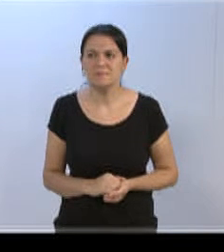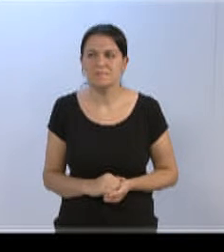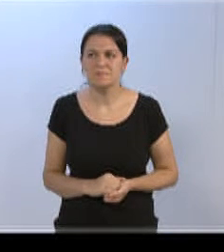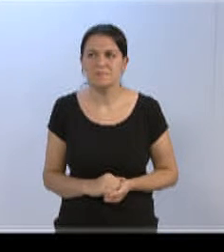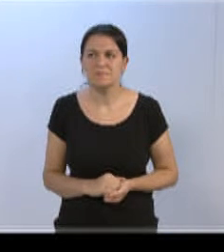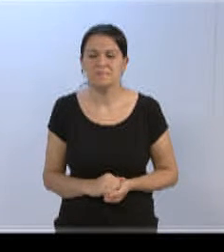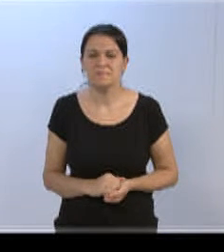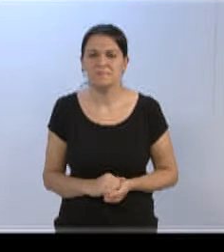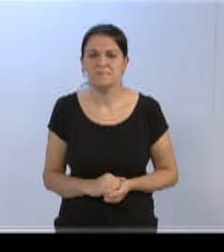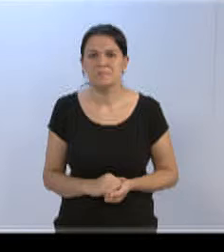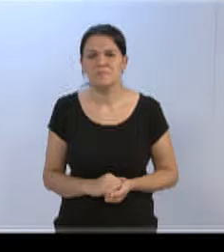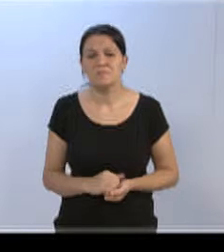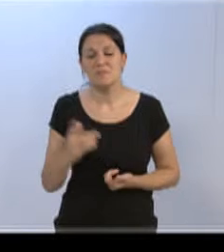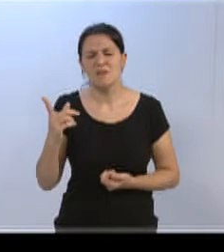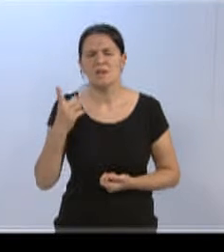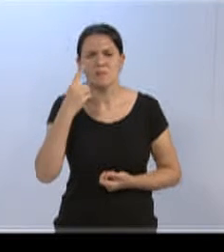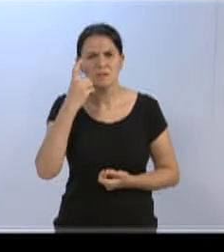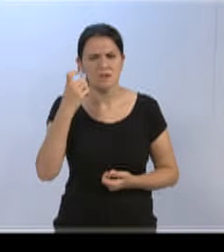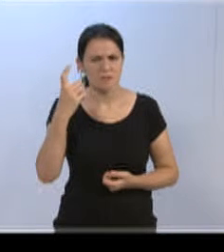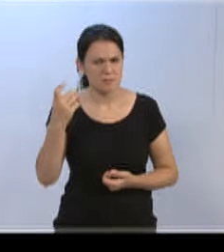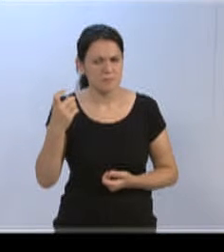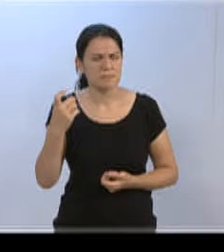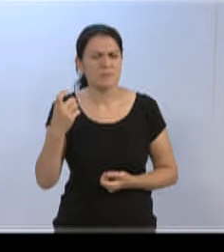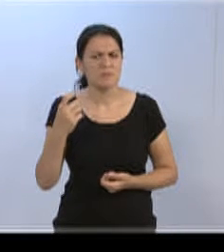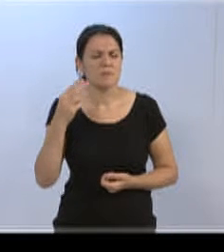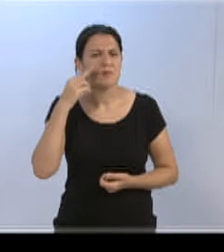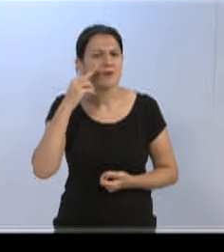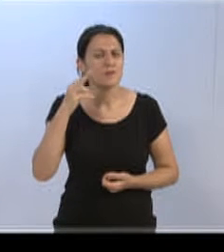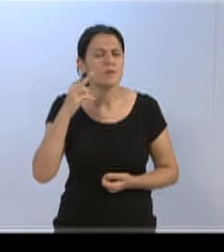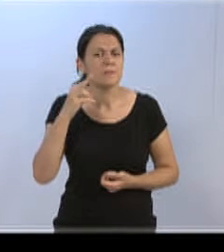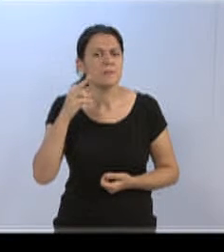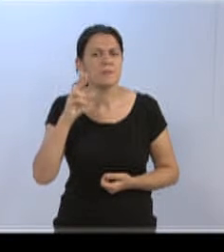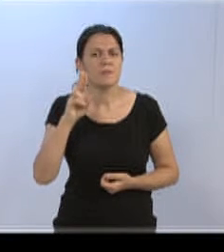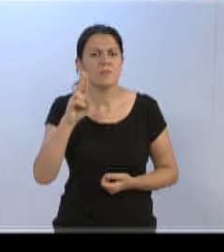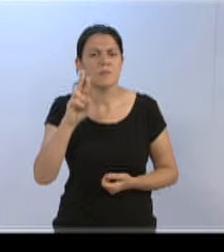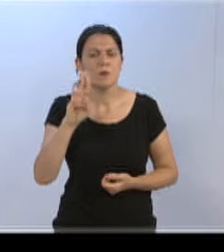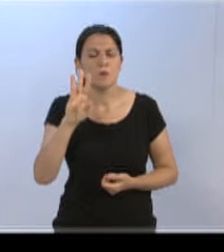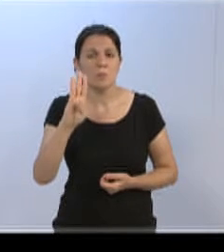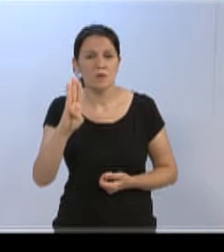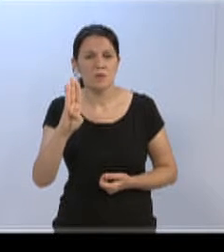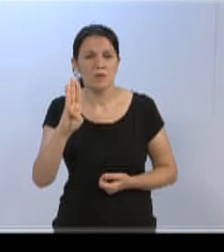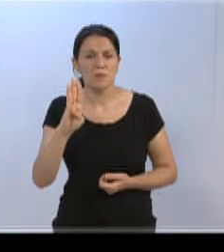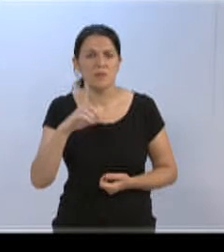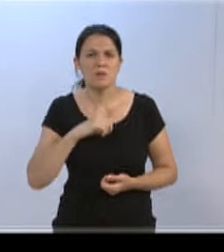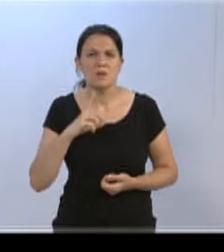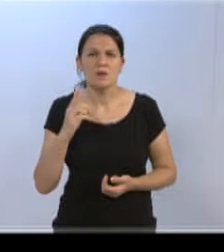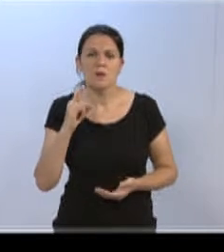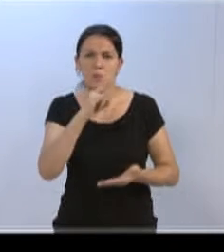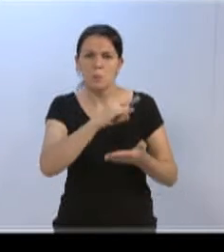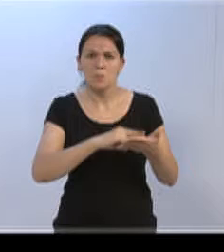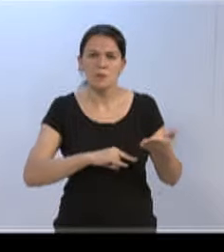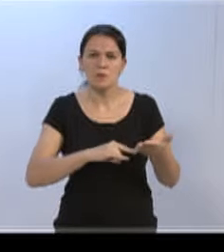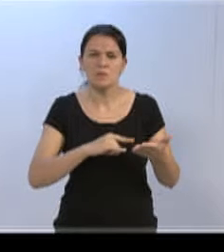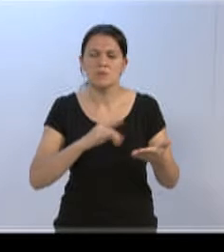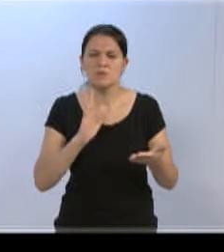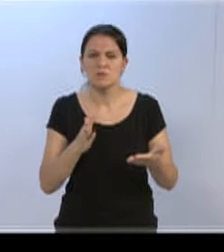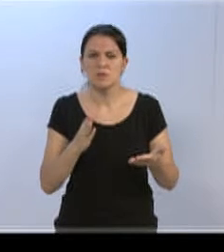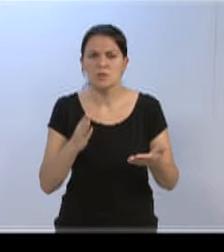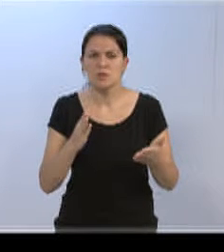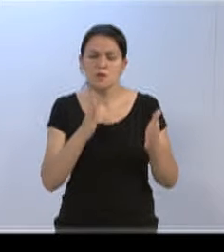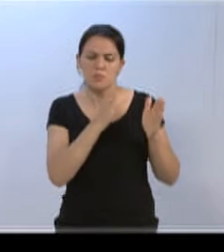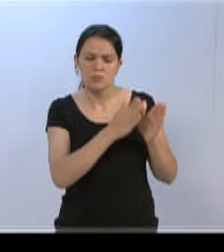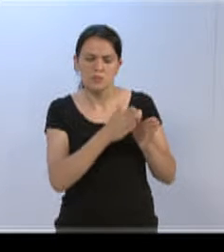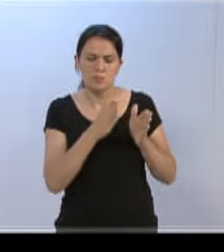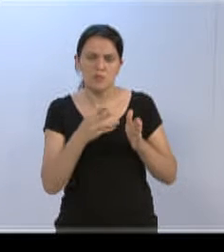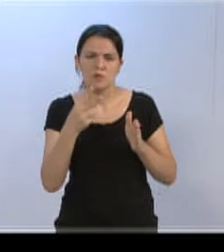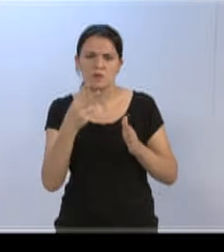Esse é um slide muito interessante. Vejam só, a URB tem contratos firmados com a Prefeitura Municipal de Blumenau na ordem de